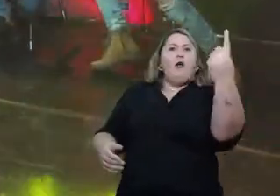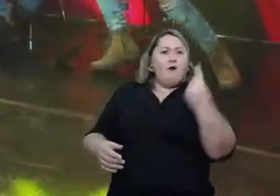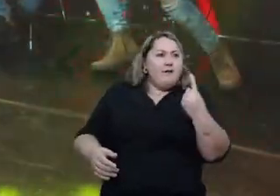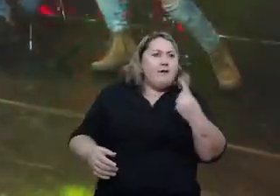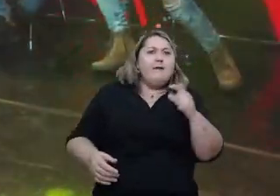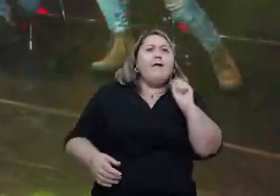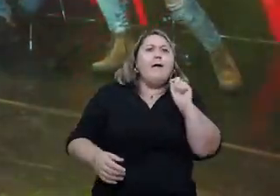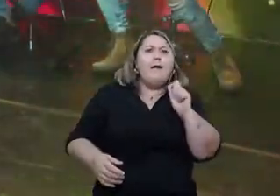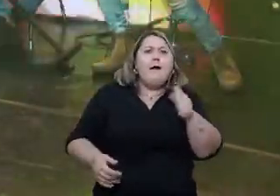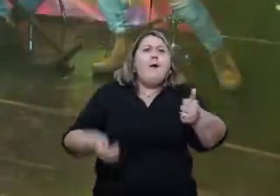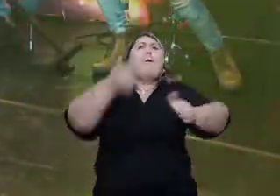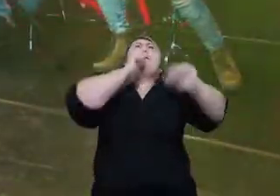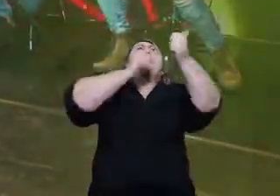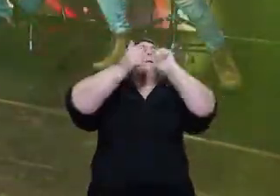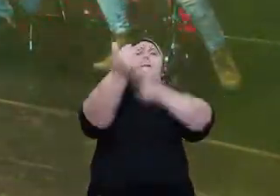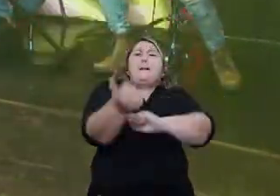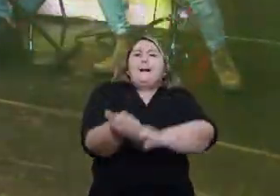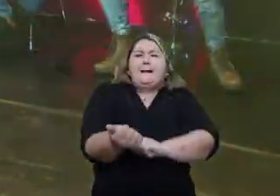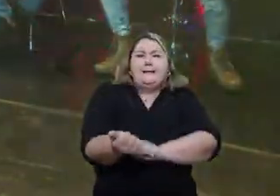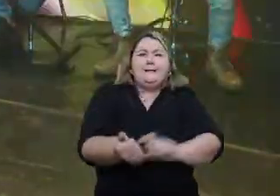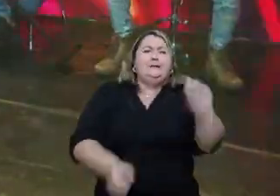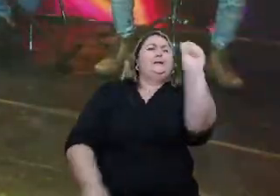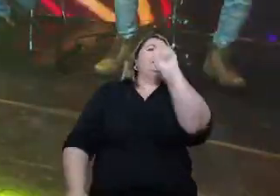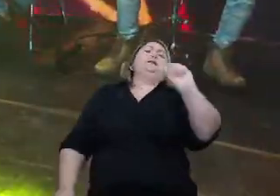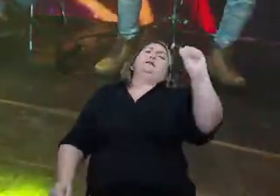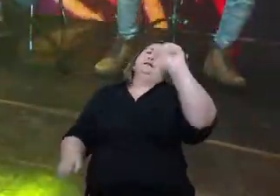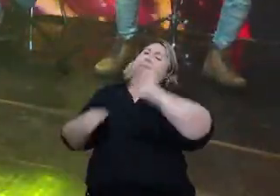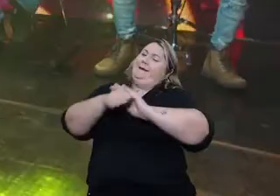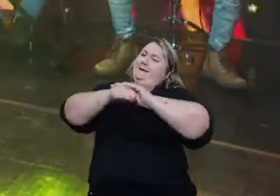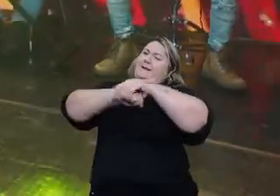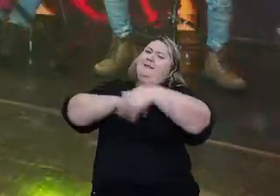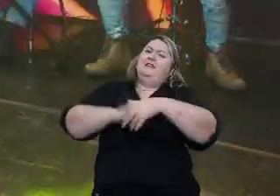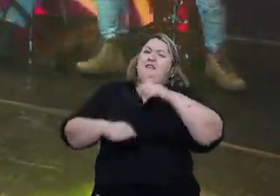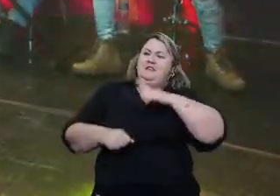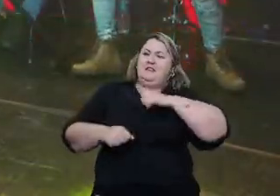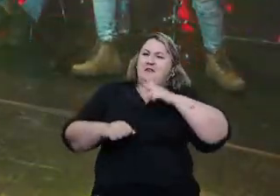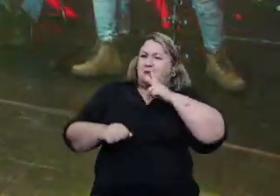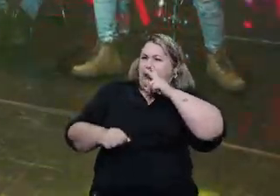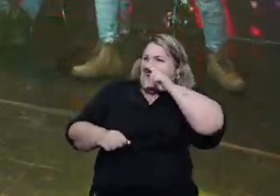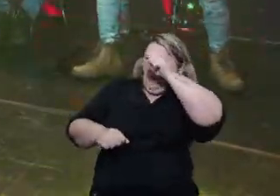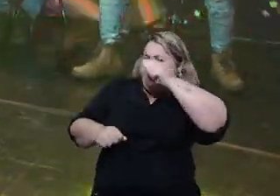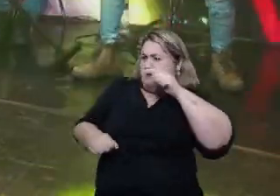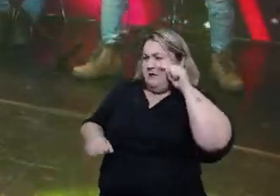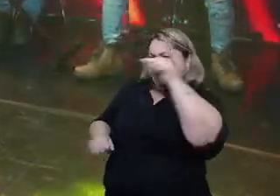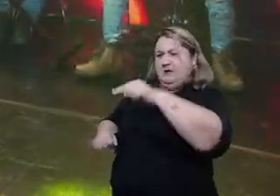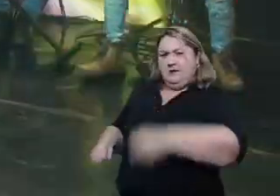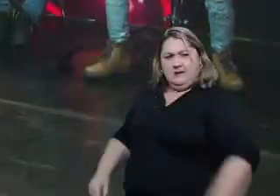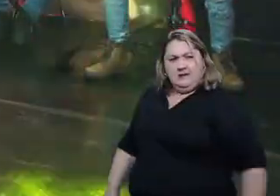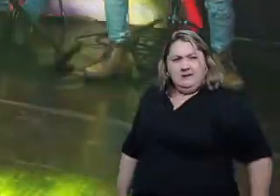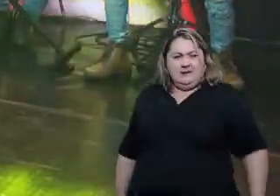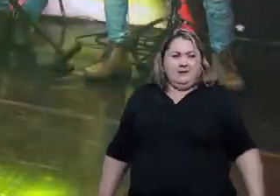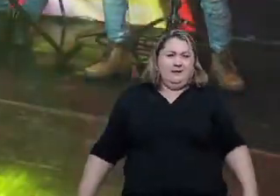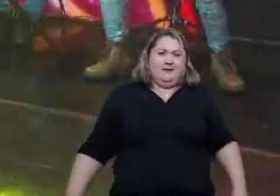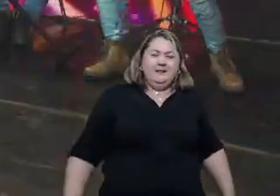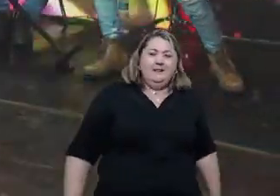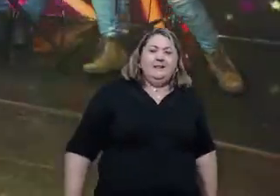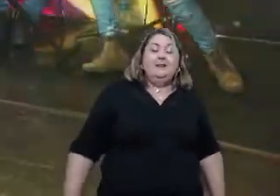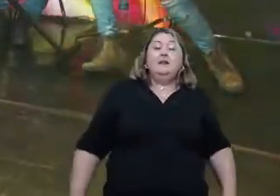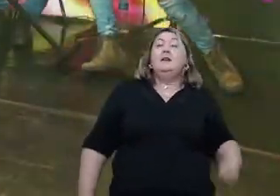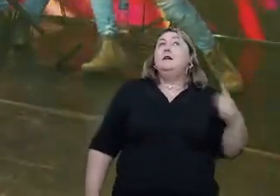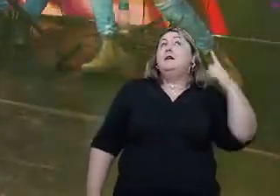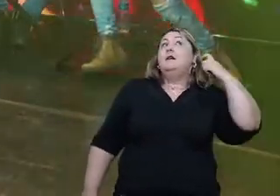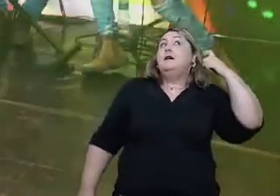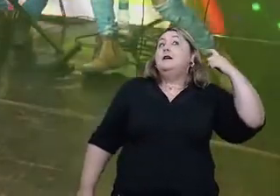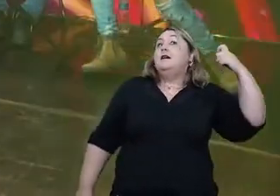Eu vim aqui foi pra me ver e passar na rima. Tô solteiro na night. Cê tá batendo muito mais grave.